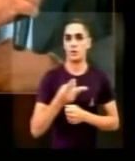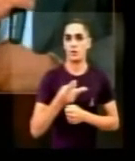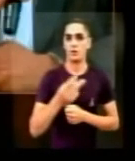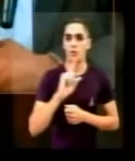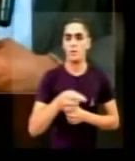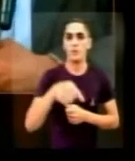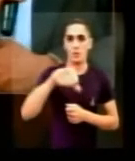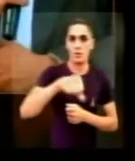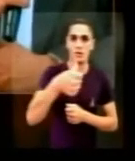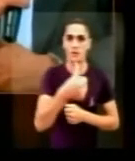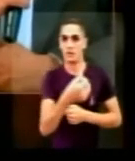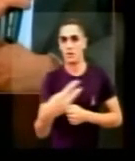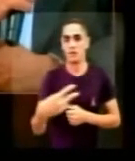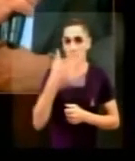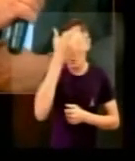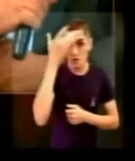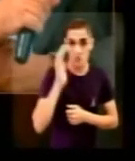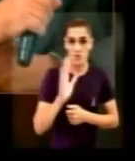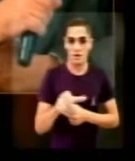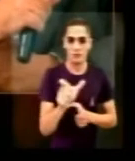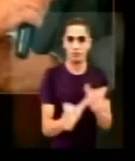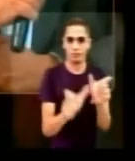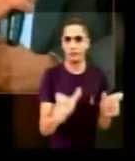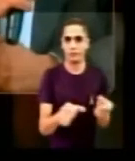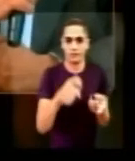82.962 casos testados,